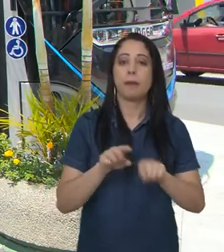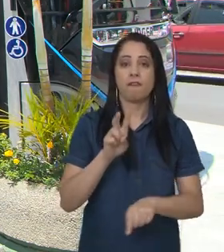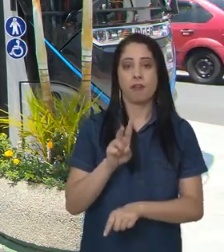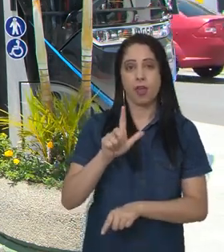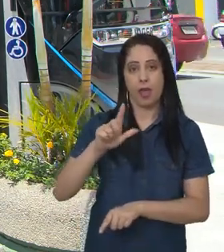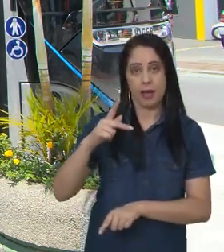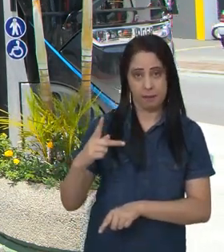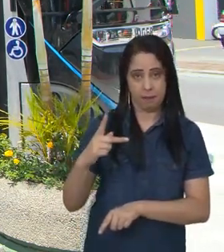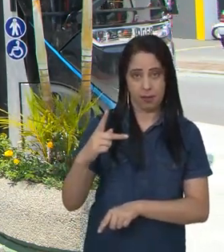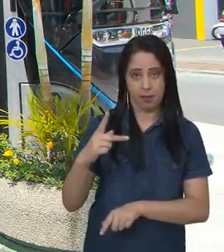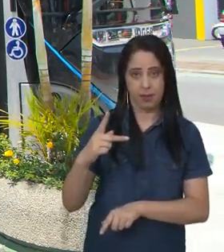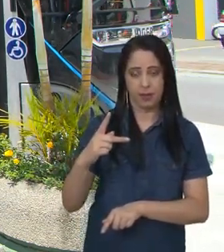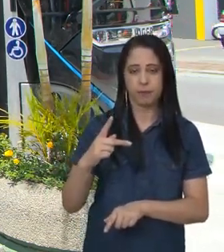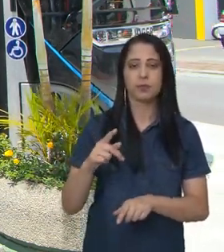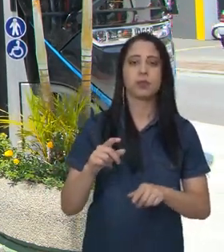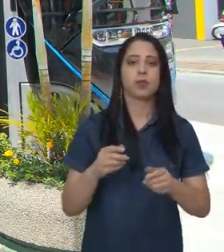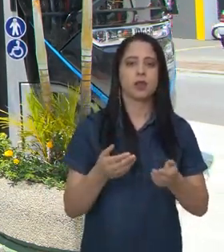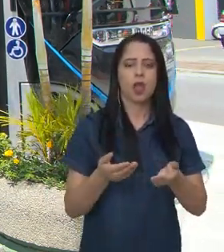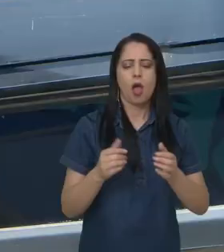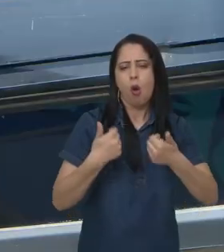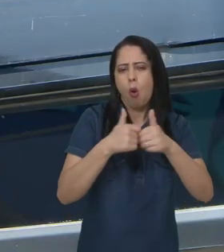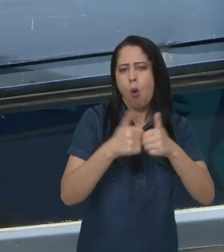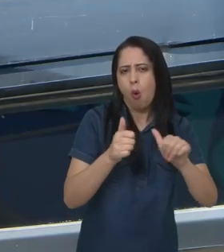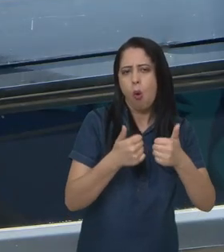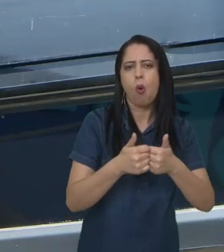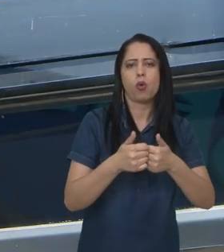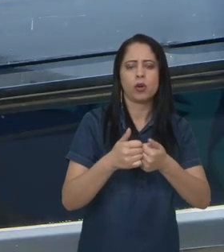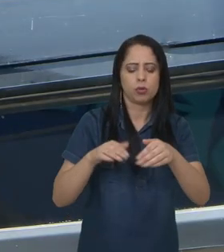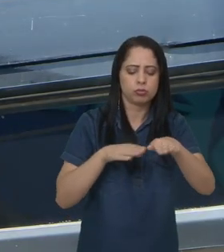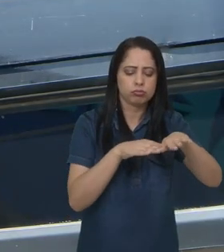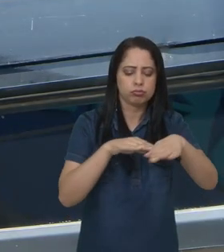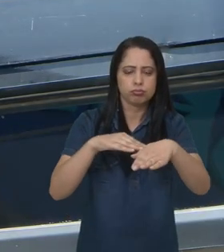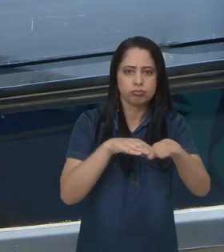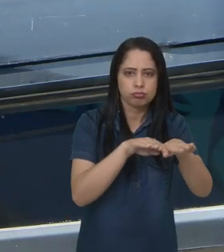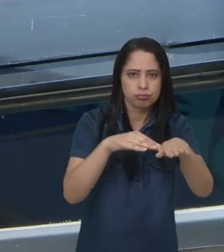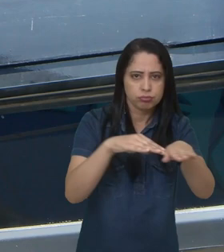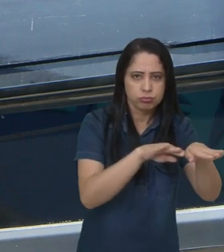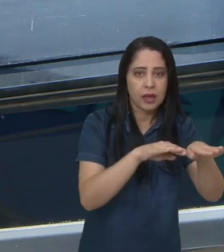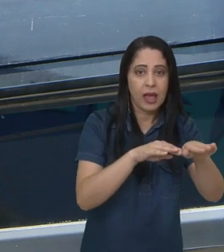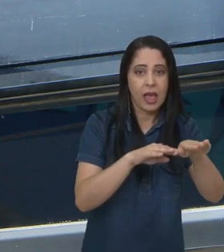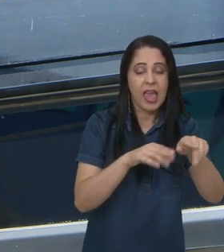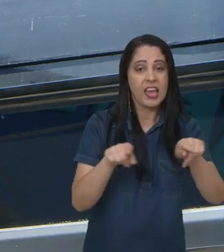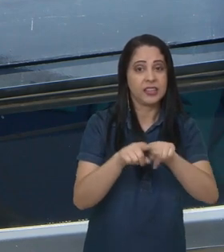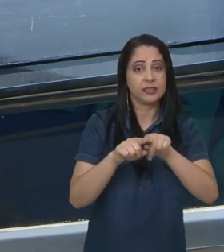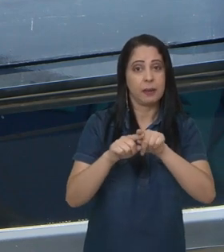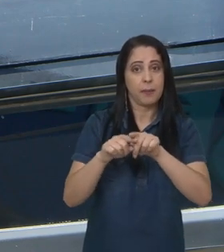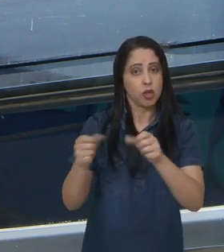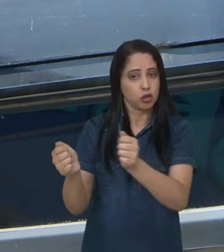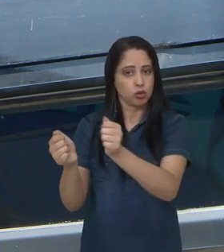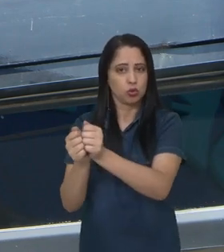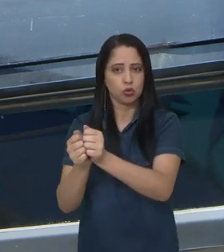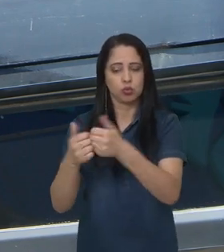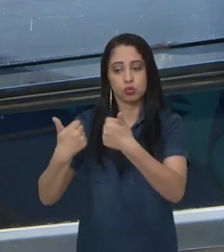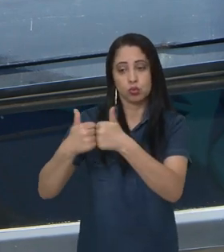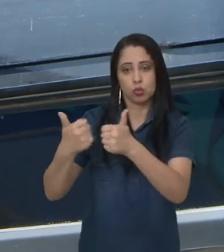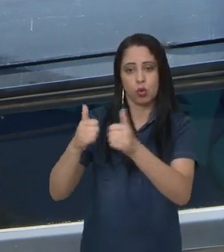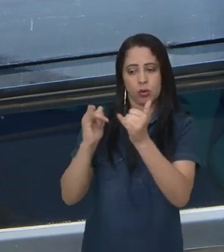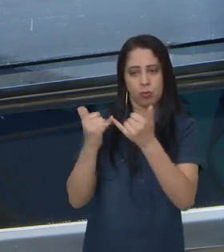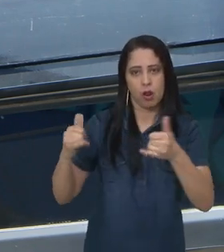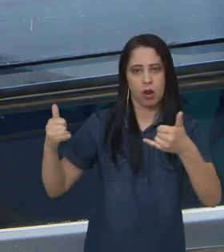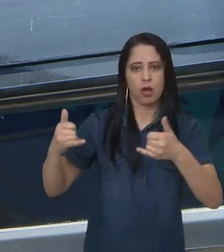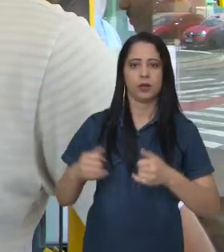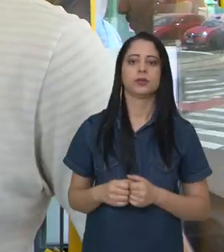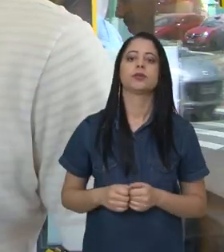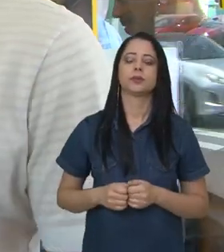dos vlps os veículos leves sobre Pneus São José deve passar a ter uma Frota de veículo 100% elétricos para o transporte